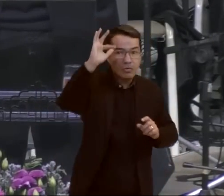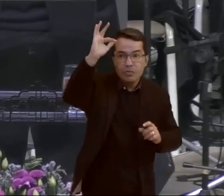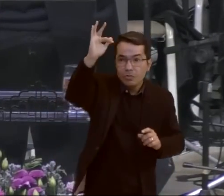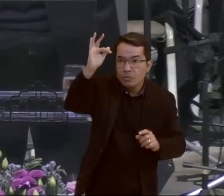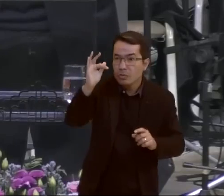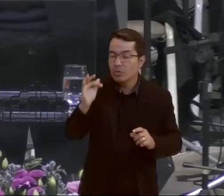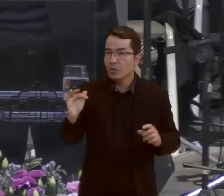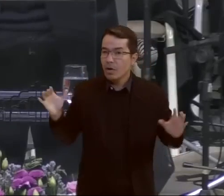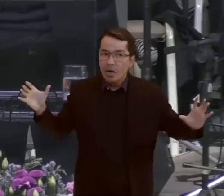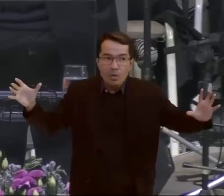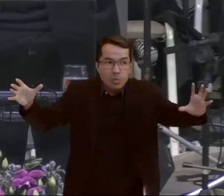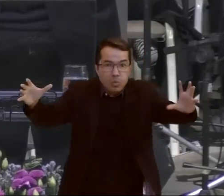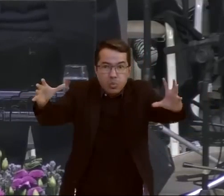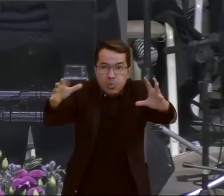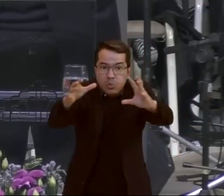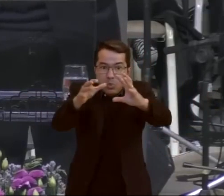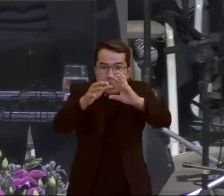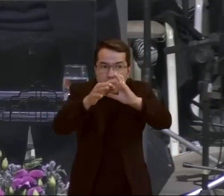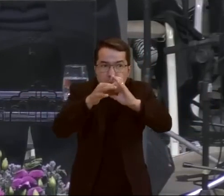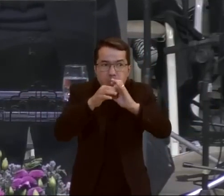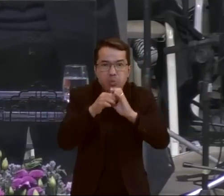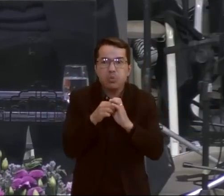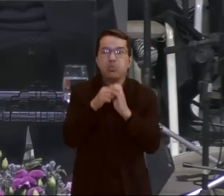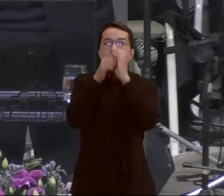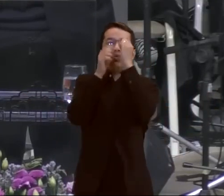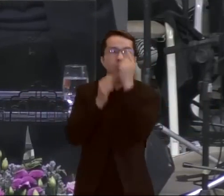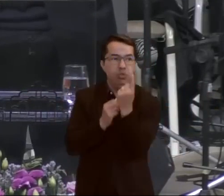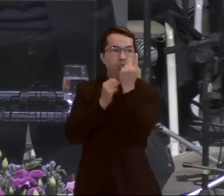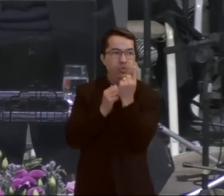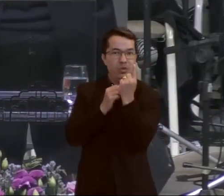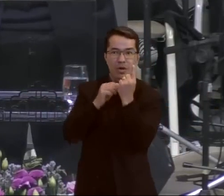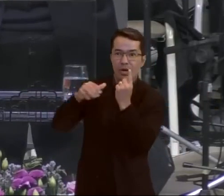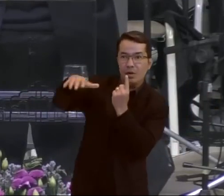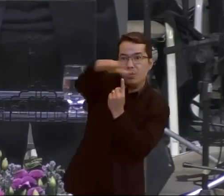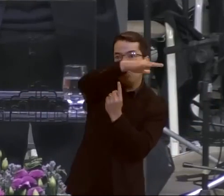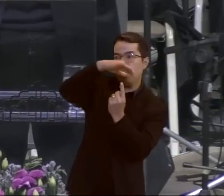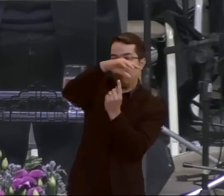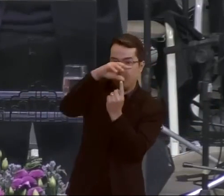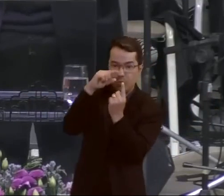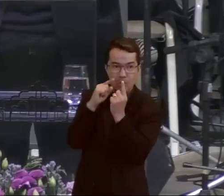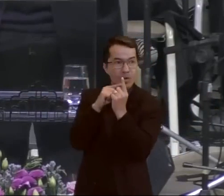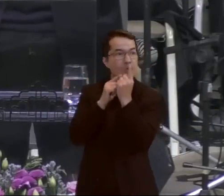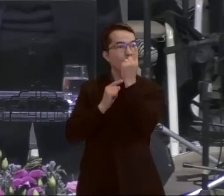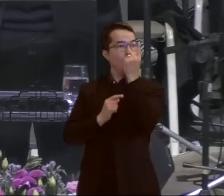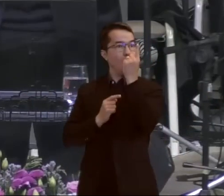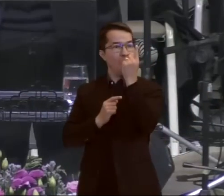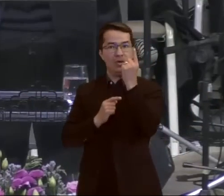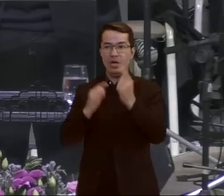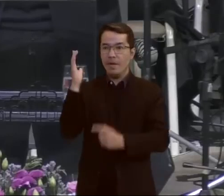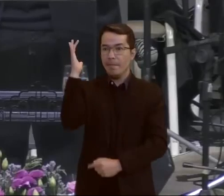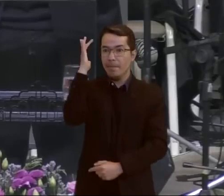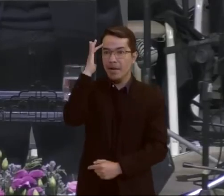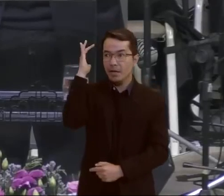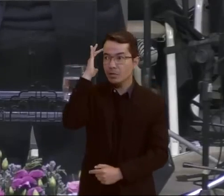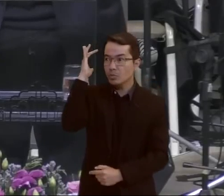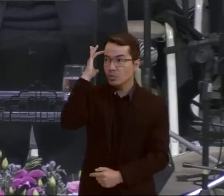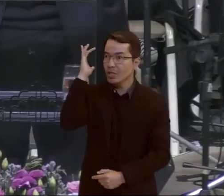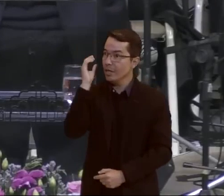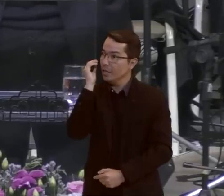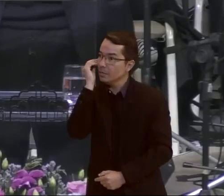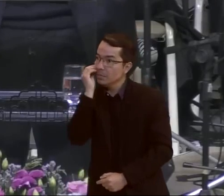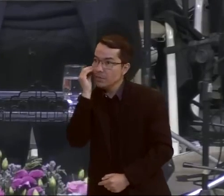no nosso conhecimento do Filho de Deus, e assim seremos pessoas maduras e alcançaremos